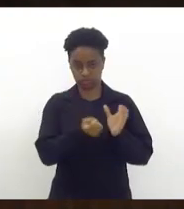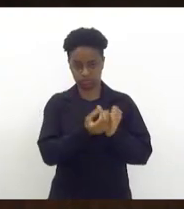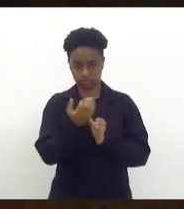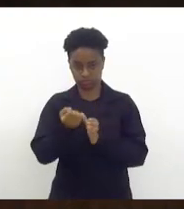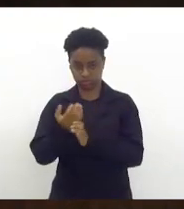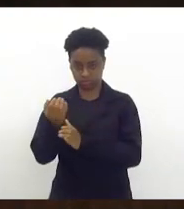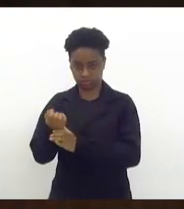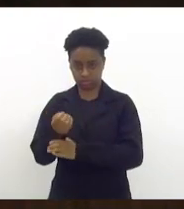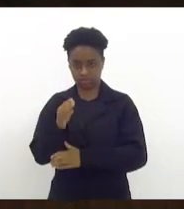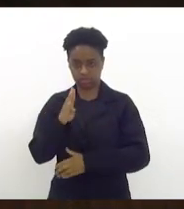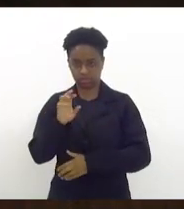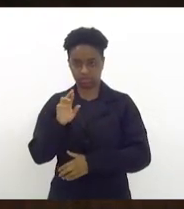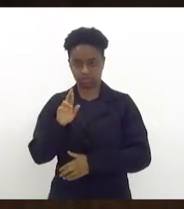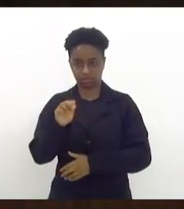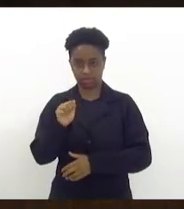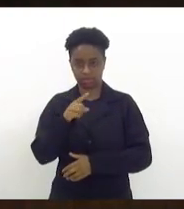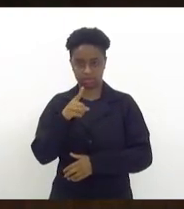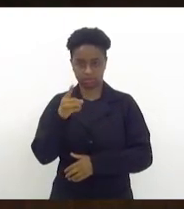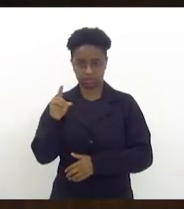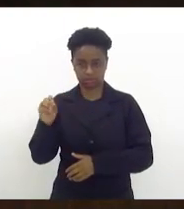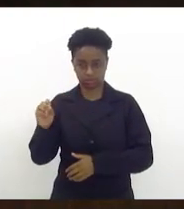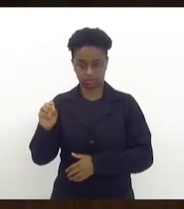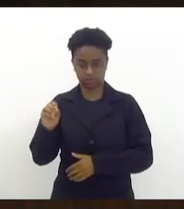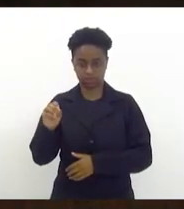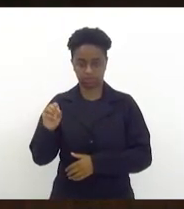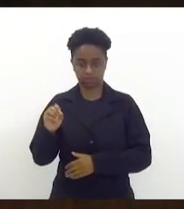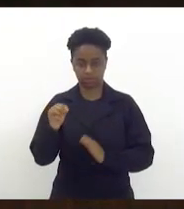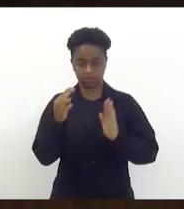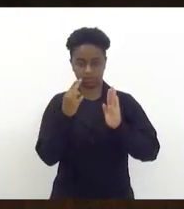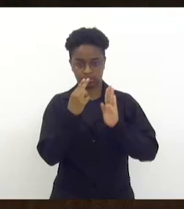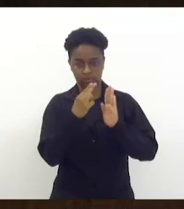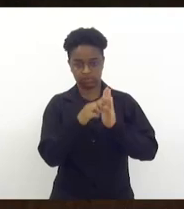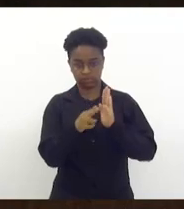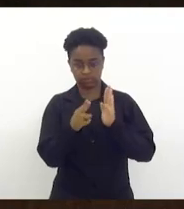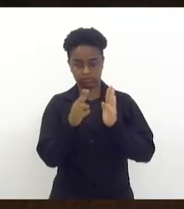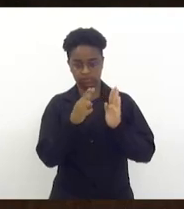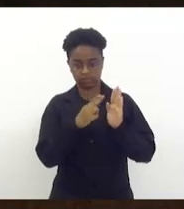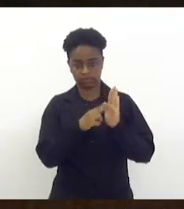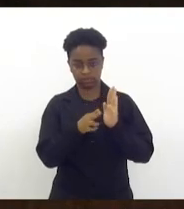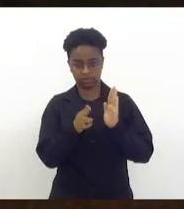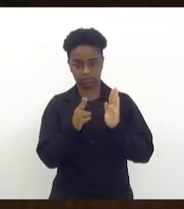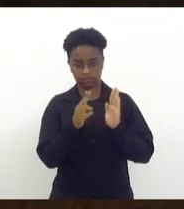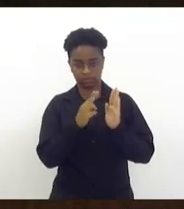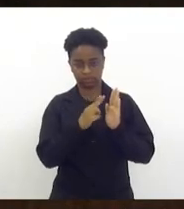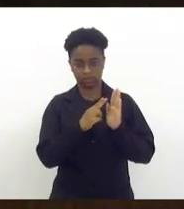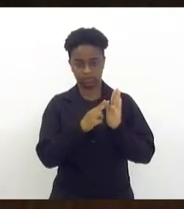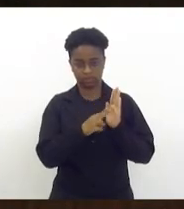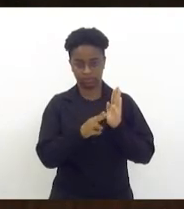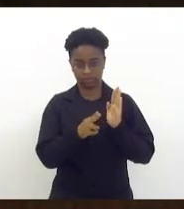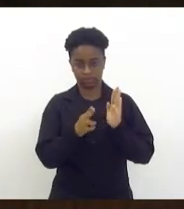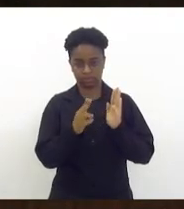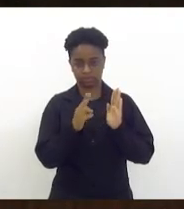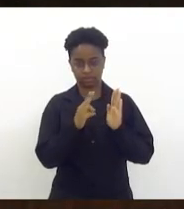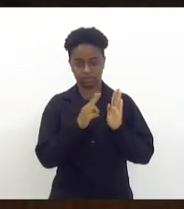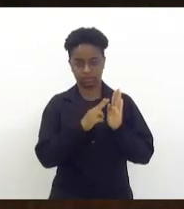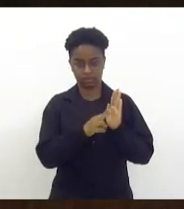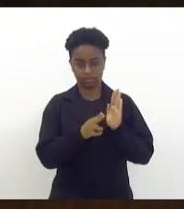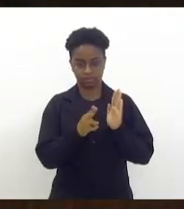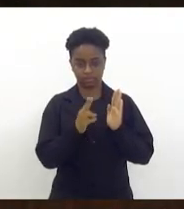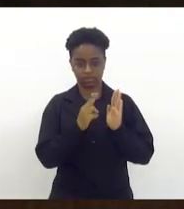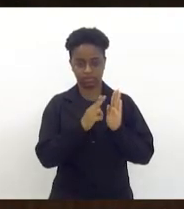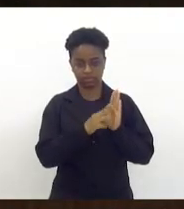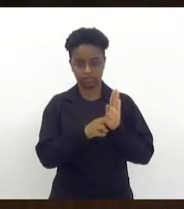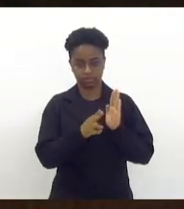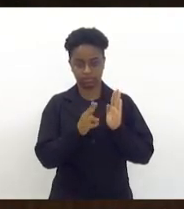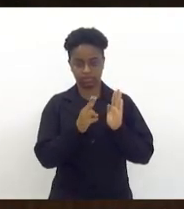Brazão, deputados Brazão, Rodrigo Bacelar, Canela, Marta Rocha, Renato Machado, Muni